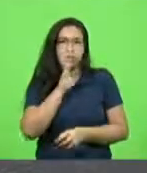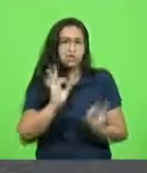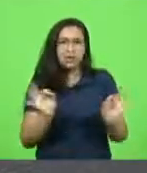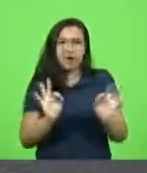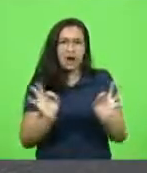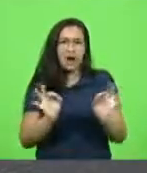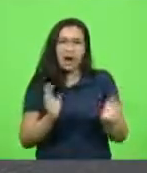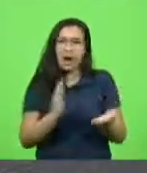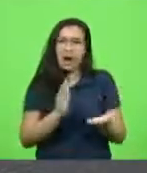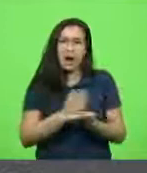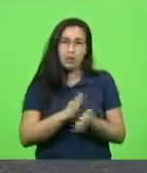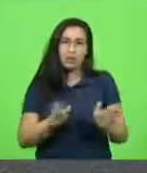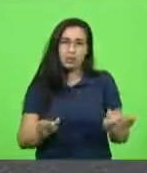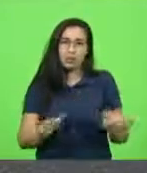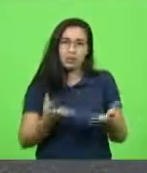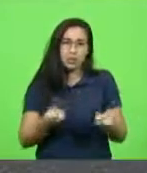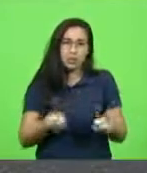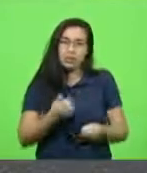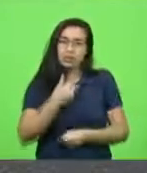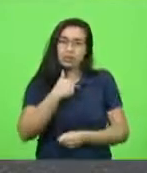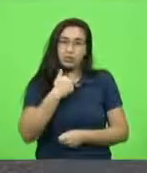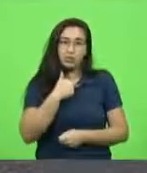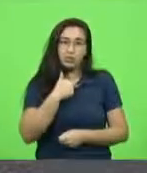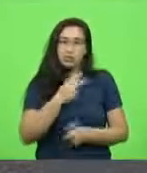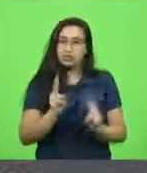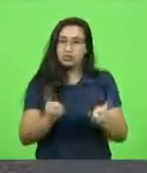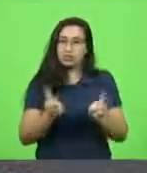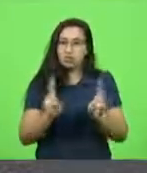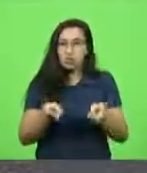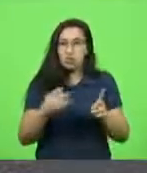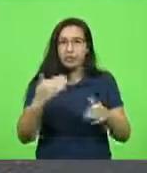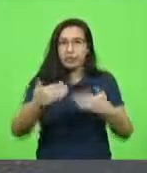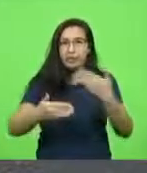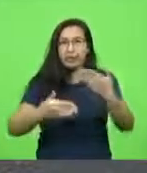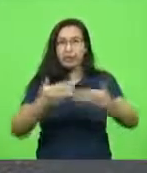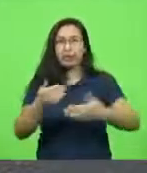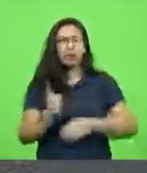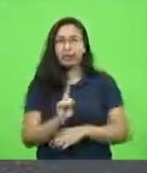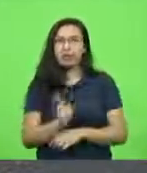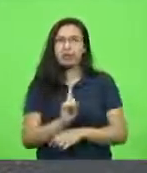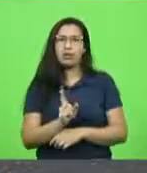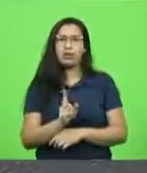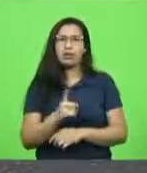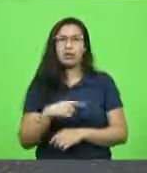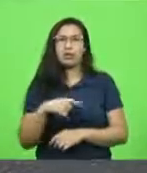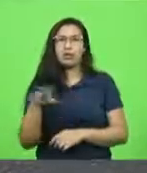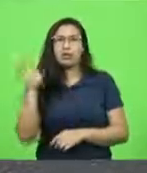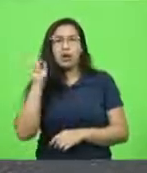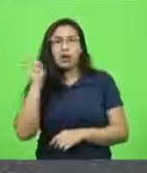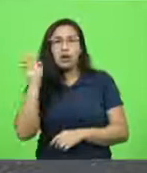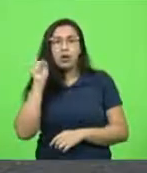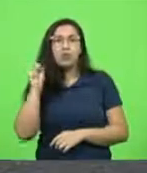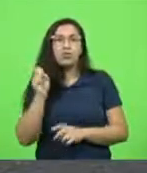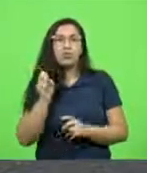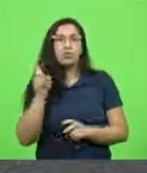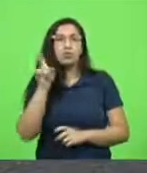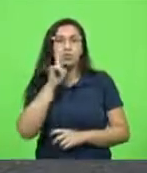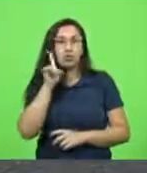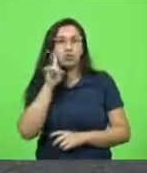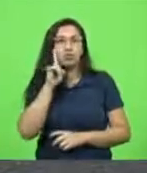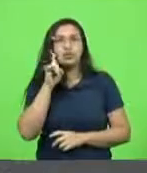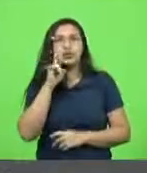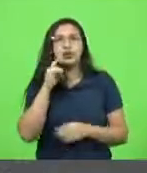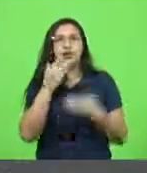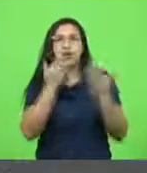com sentir que essas coisas continue acontecendo e nosso vindos lá todo dia e o